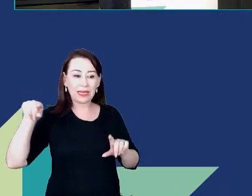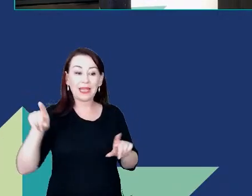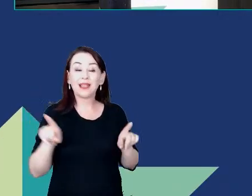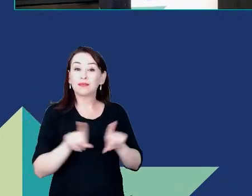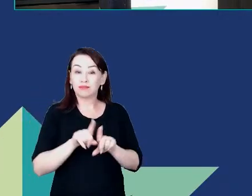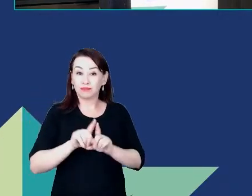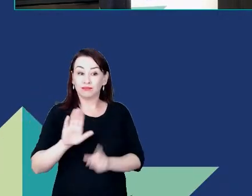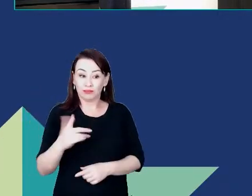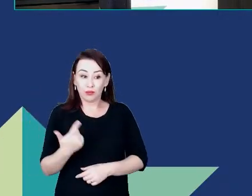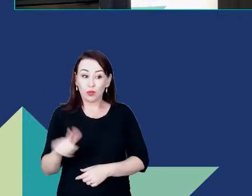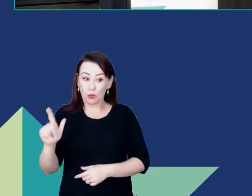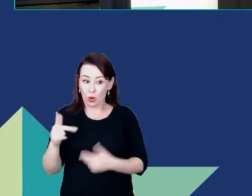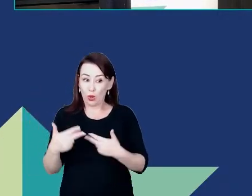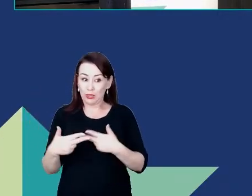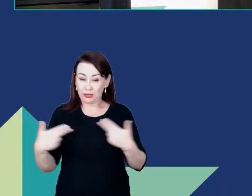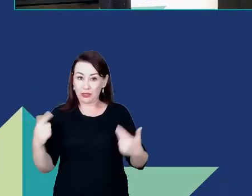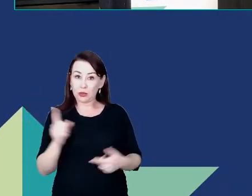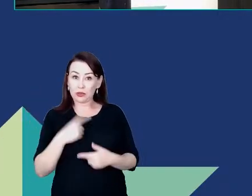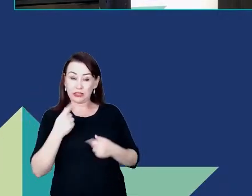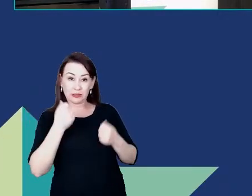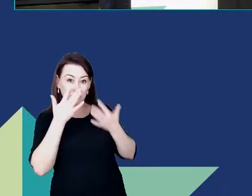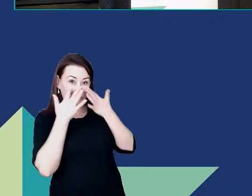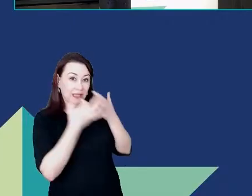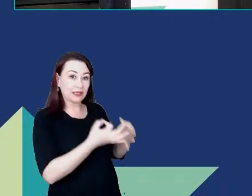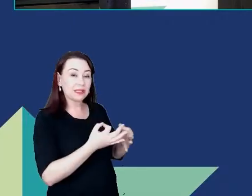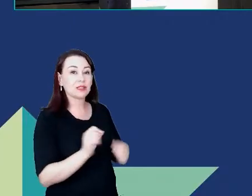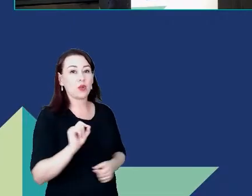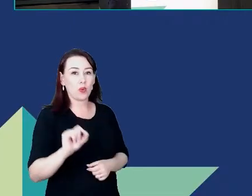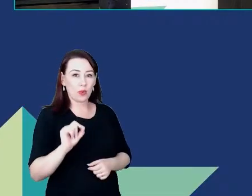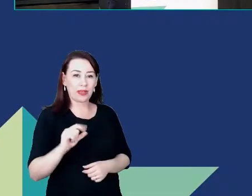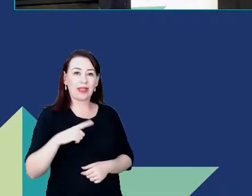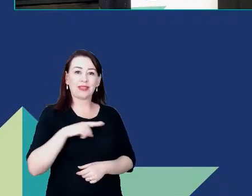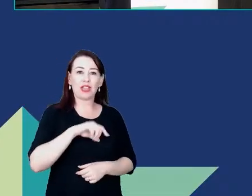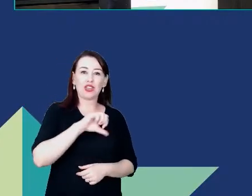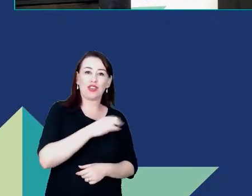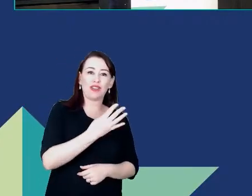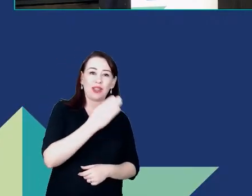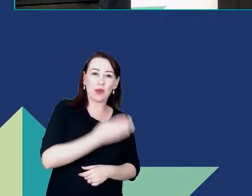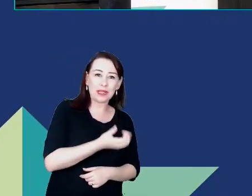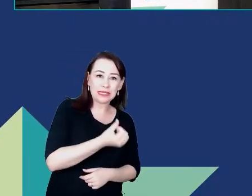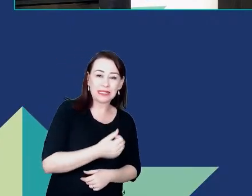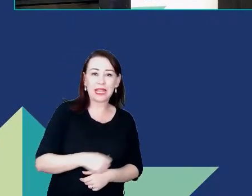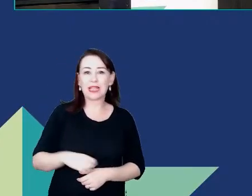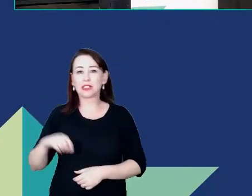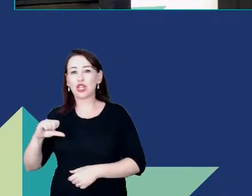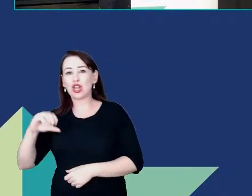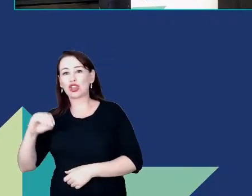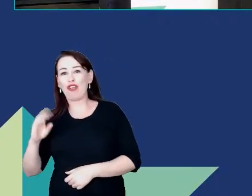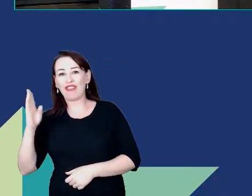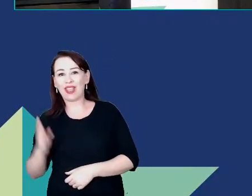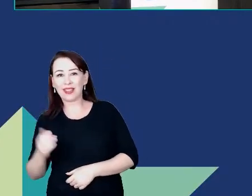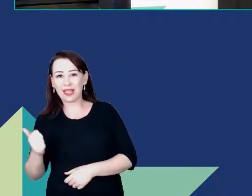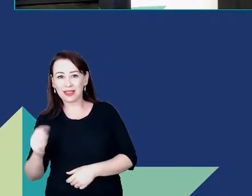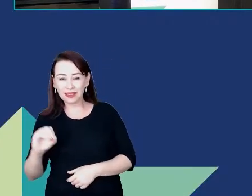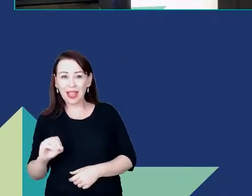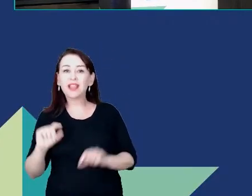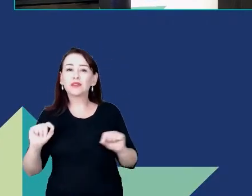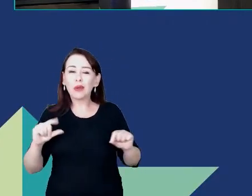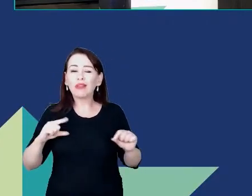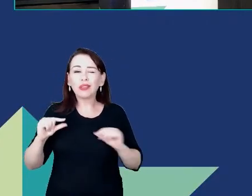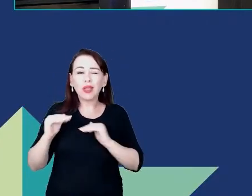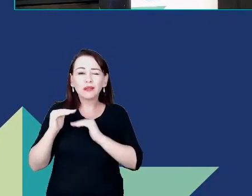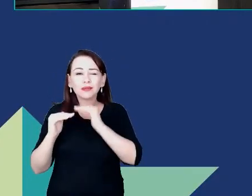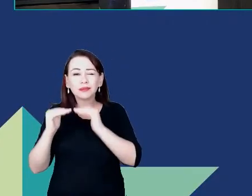deve observar, tanto o rejeito arenoso, 94,6, 90,10, eles têm ali uma sobreposição. Né? Quando você começa a chegar